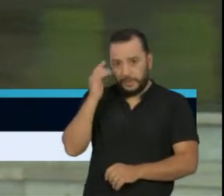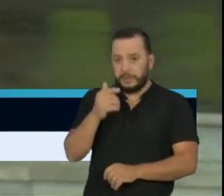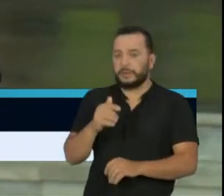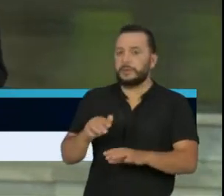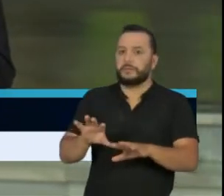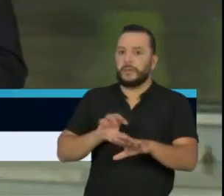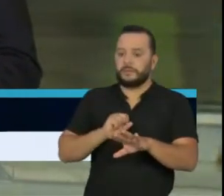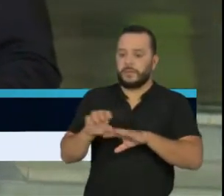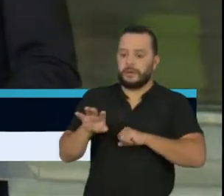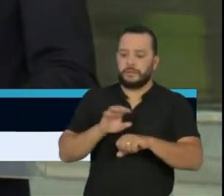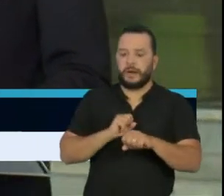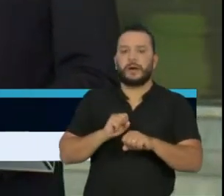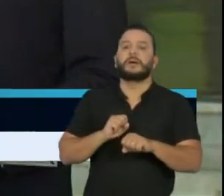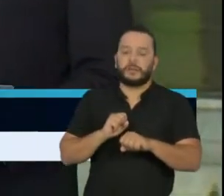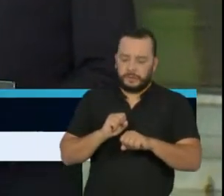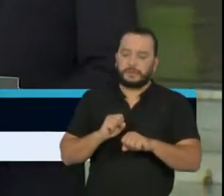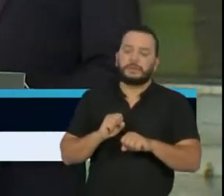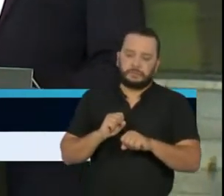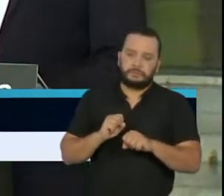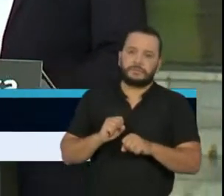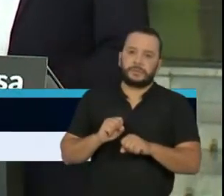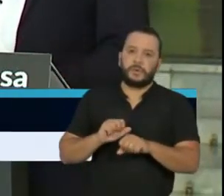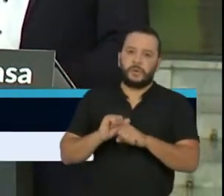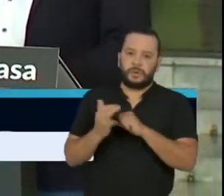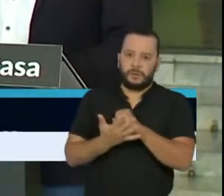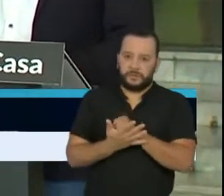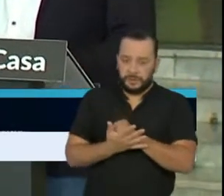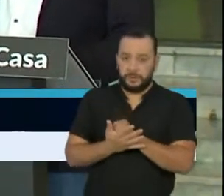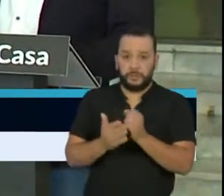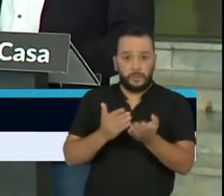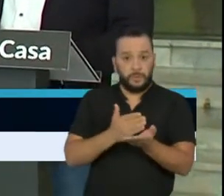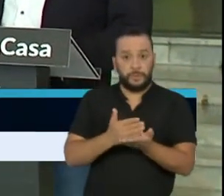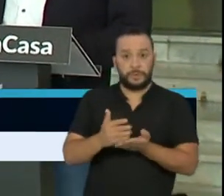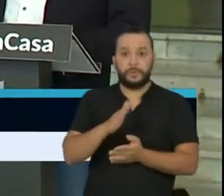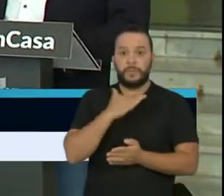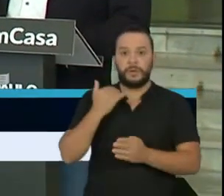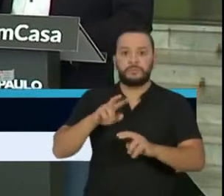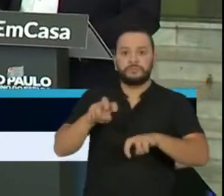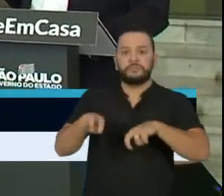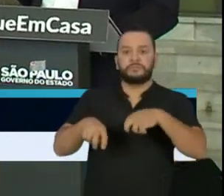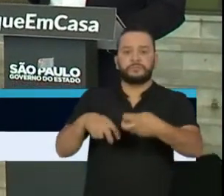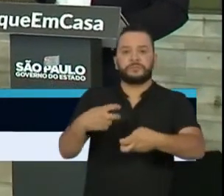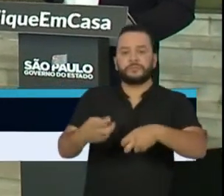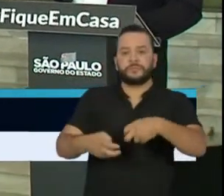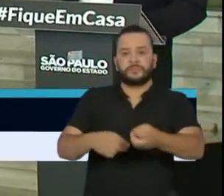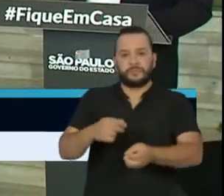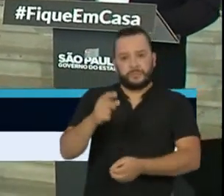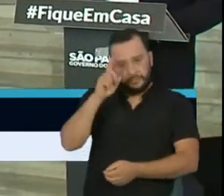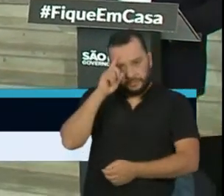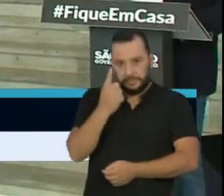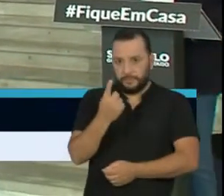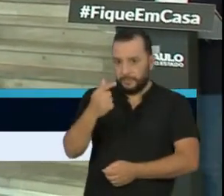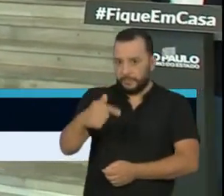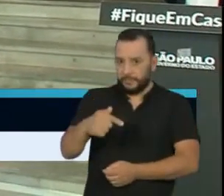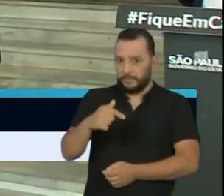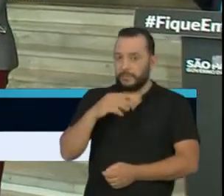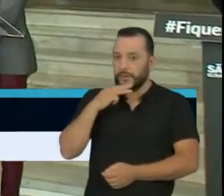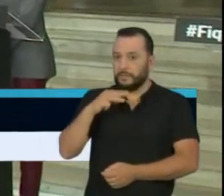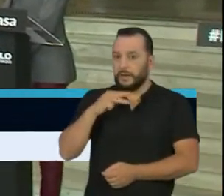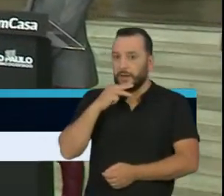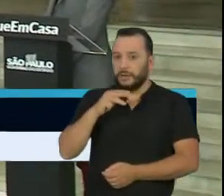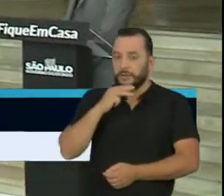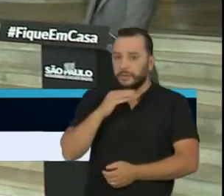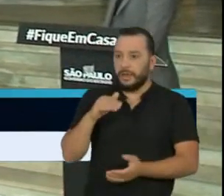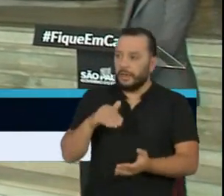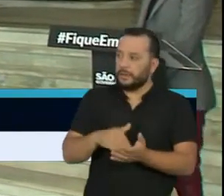a primeira morte, no dia 17 de março, até a última semana.